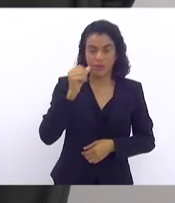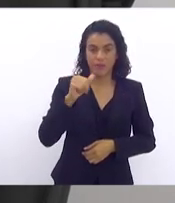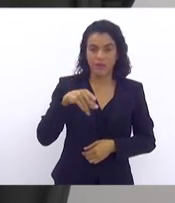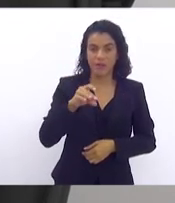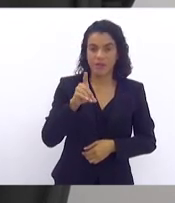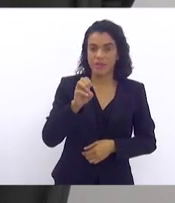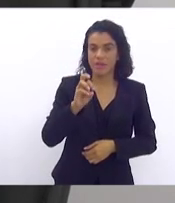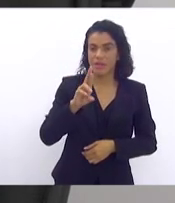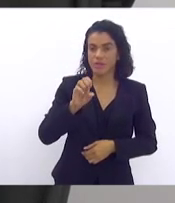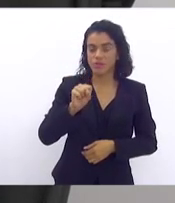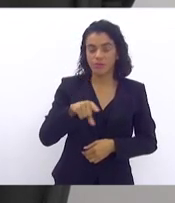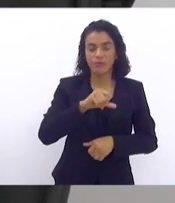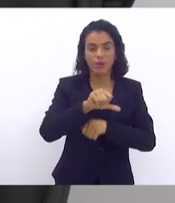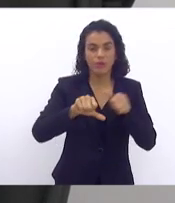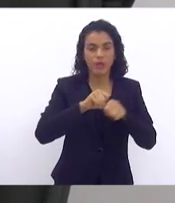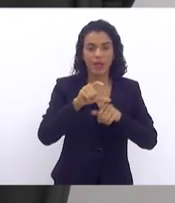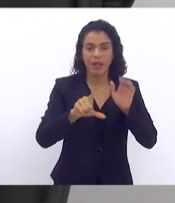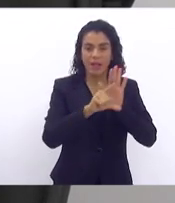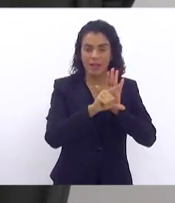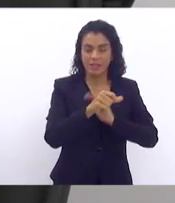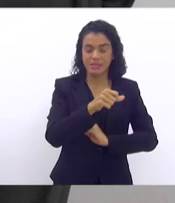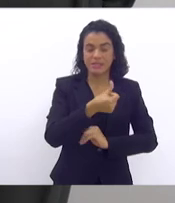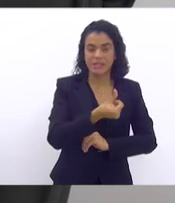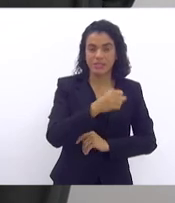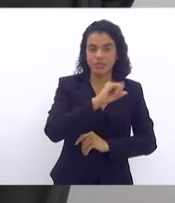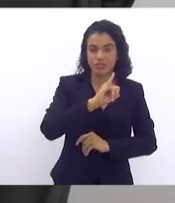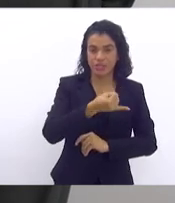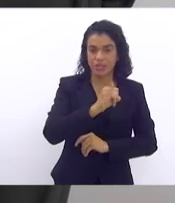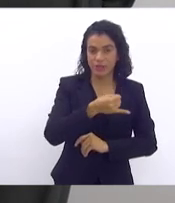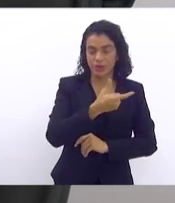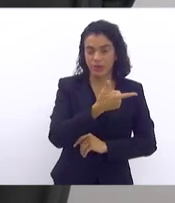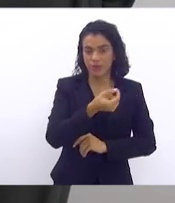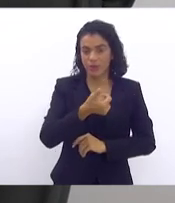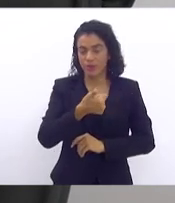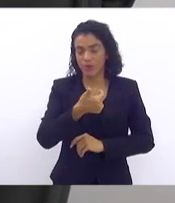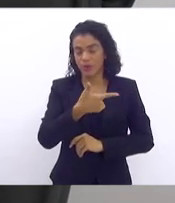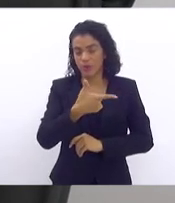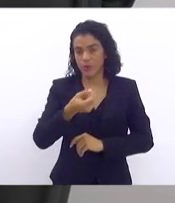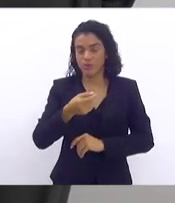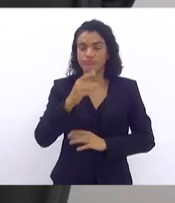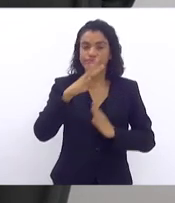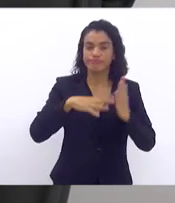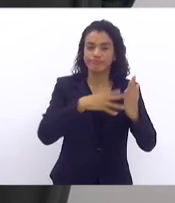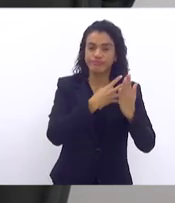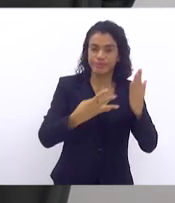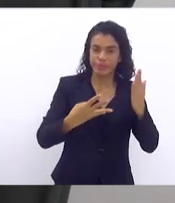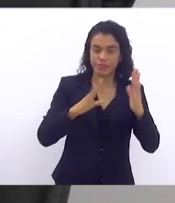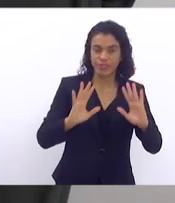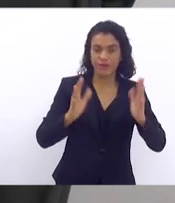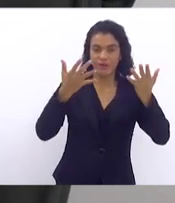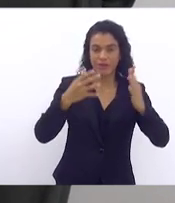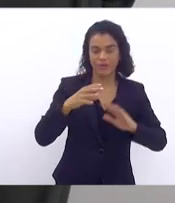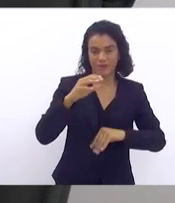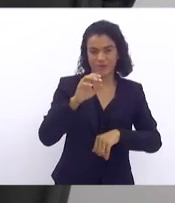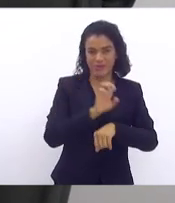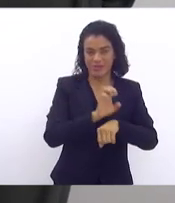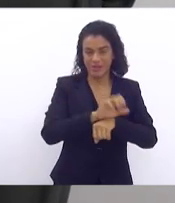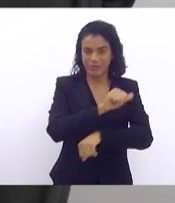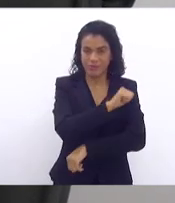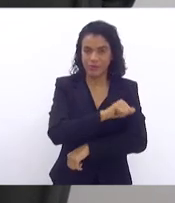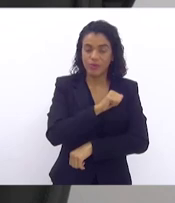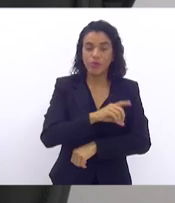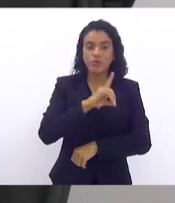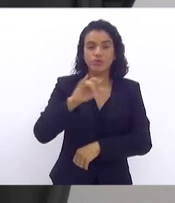altera o anexo da Lei 5.645, de 6 de janeiro de 2010, incluindo no calendário oficial de eventos do Estado o Dia Estadual de Combate